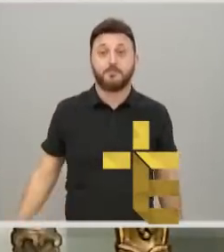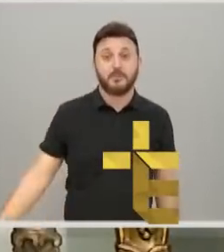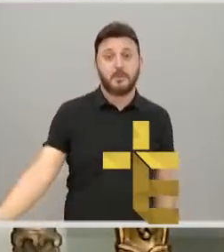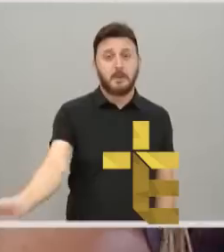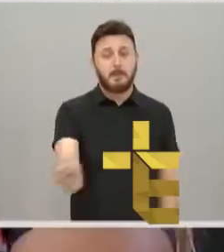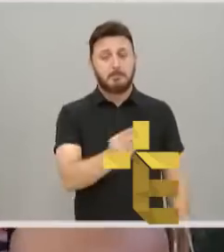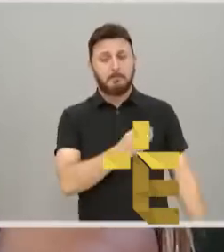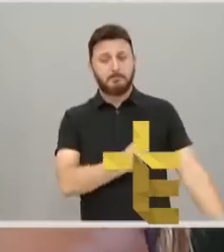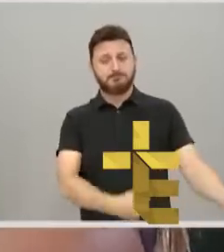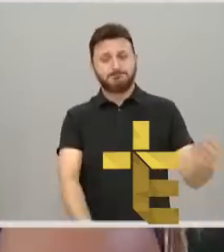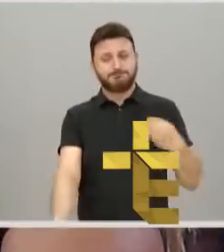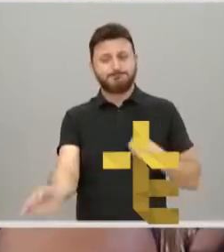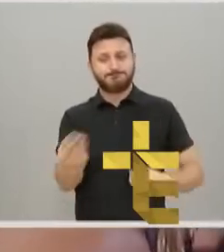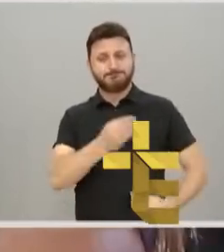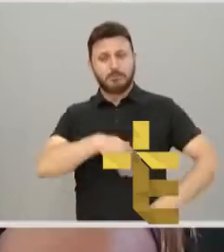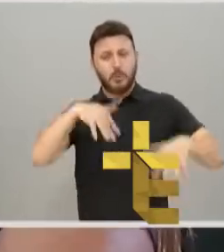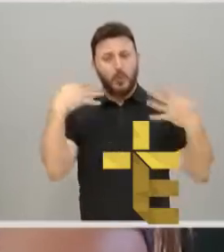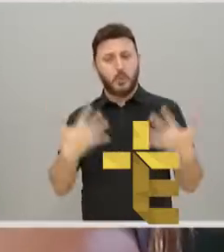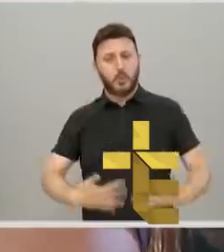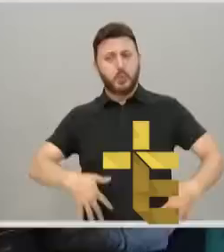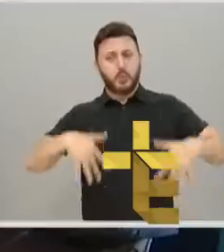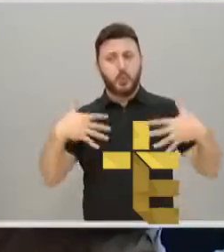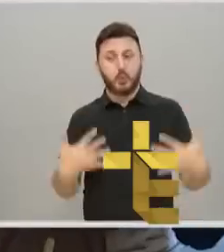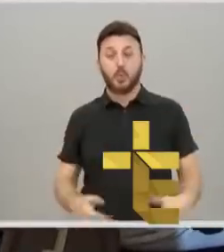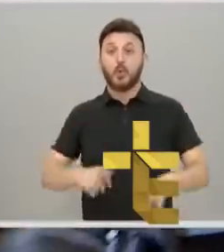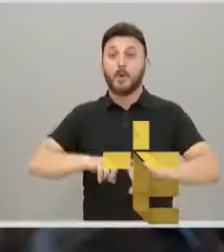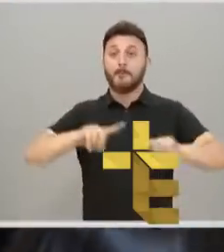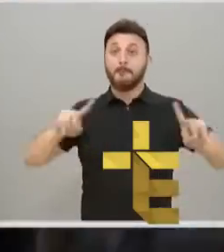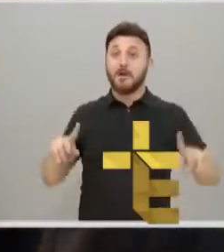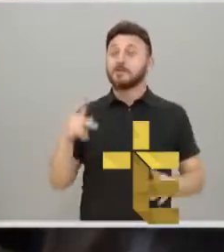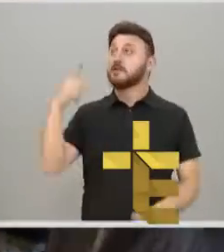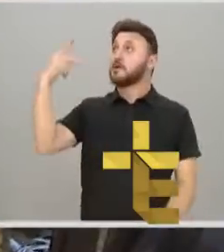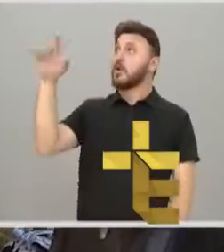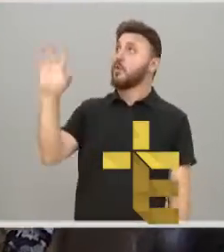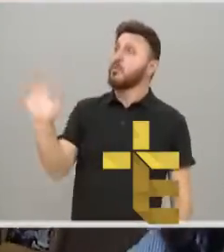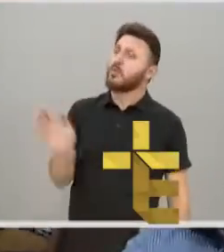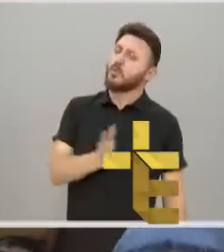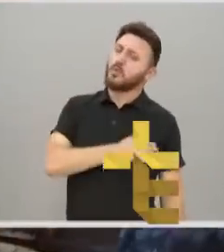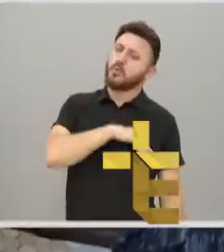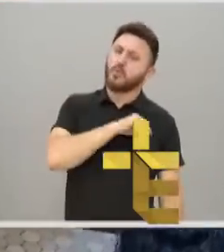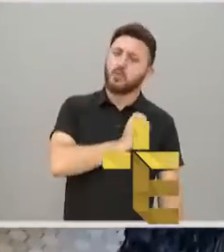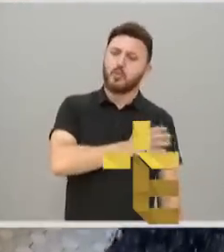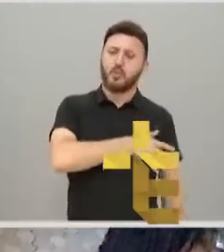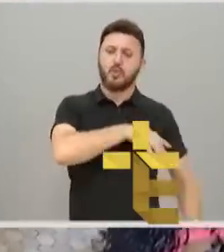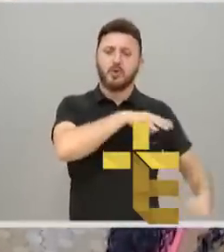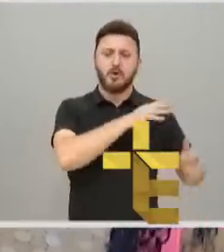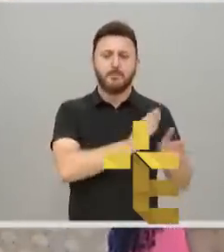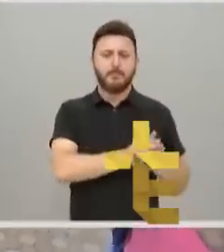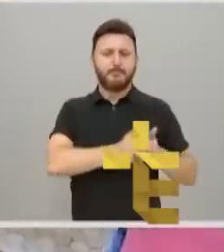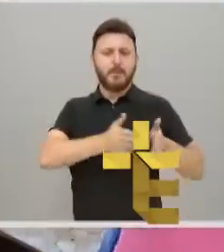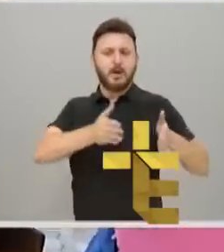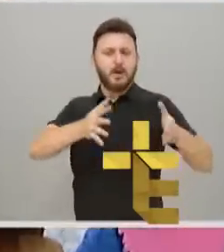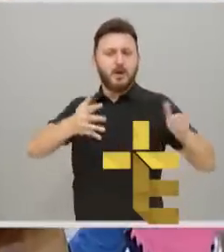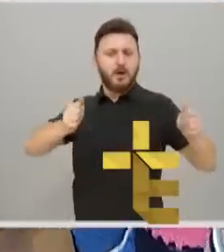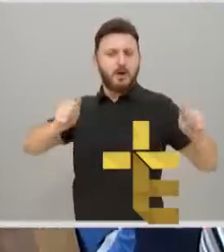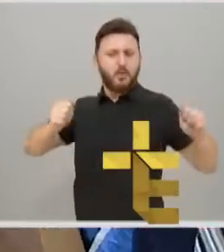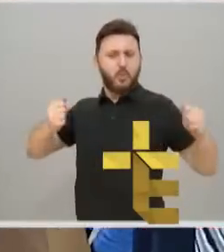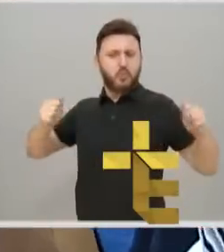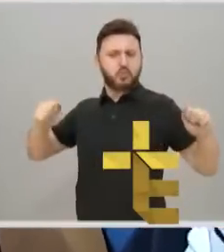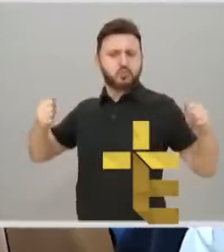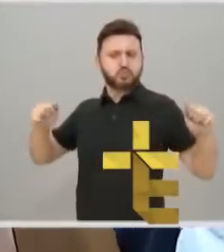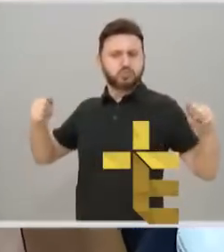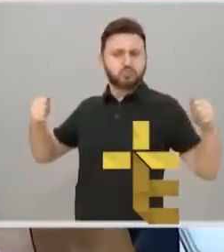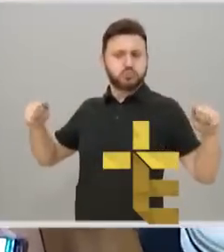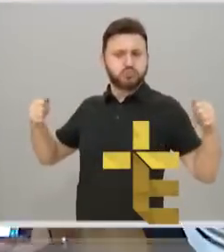perdão. É grande o nosso pecado, porém é maior